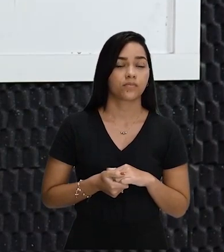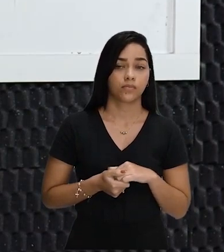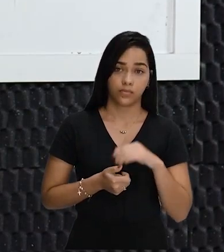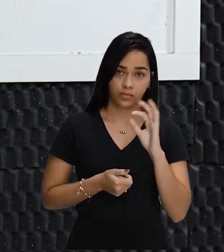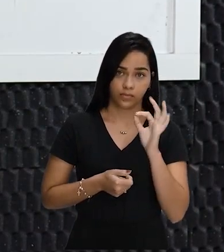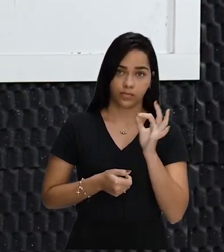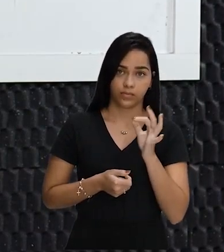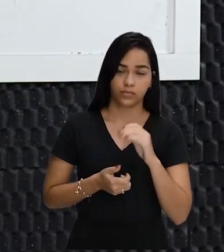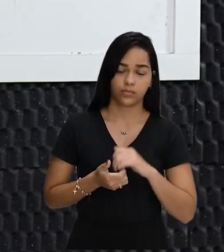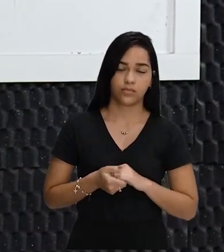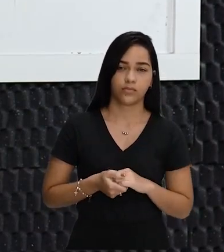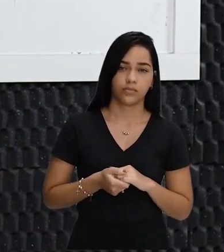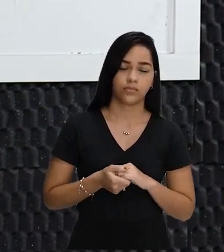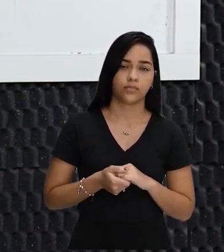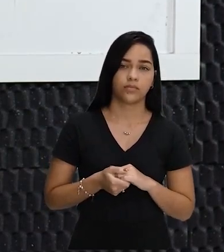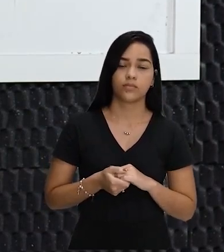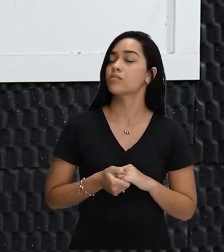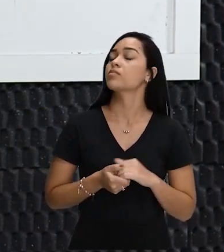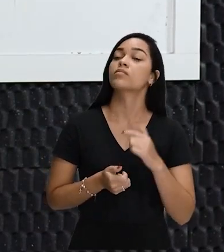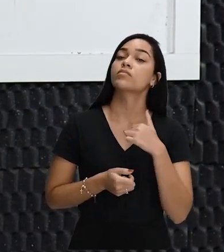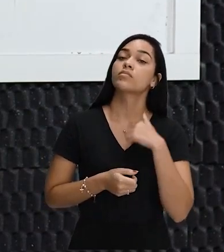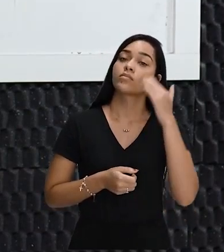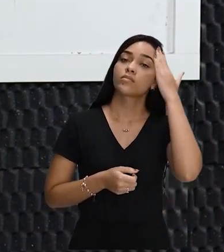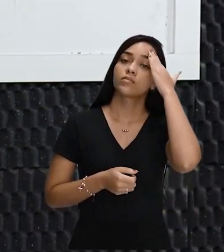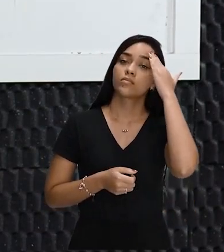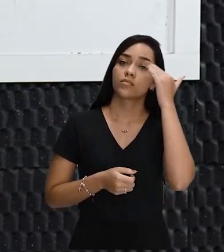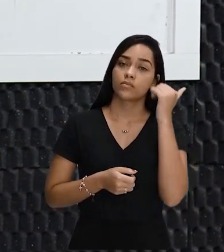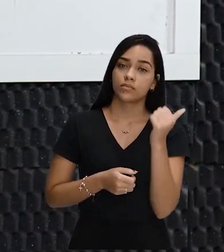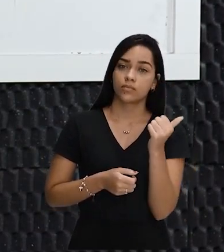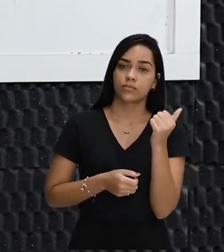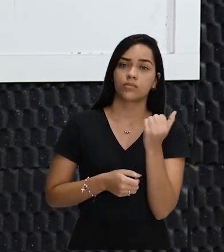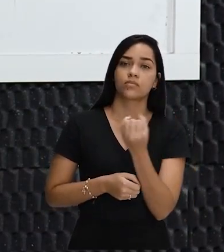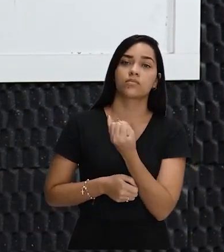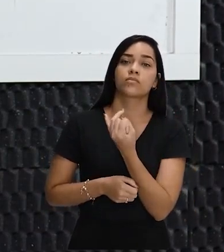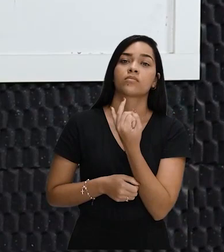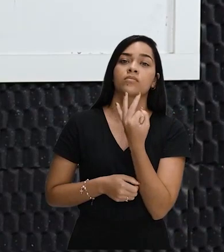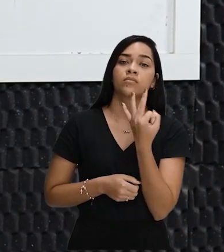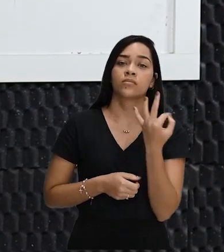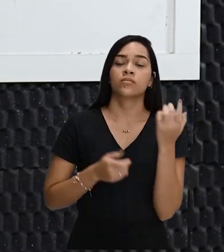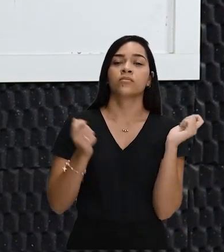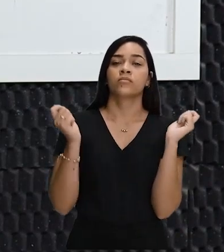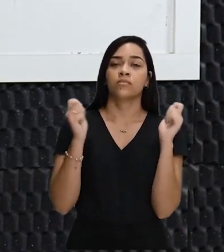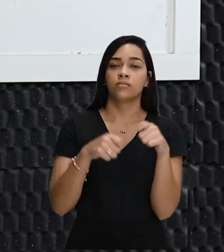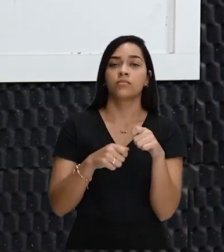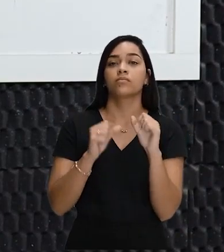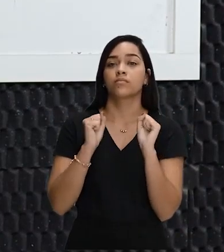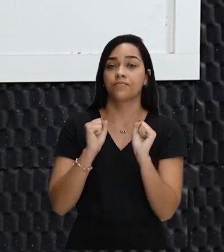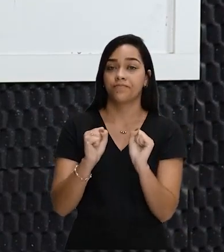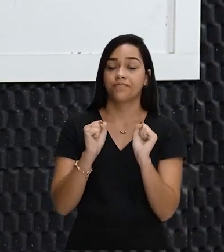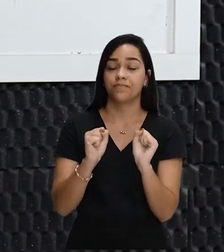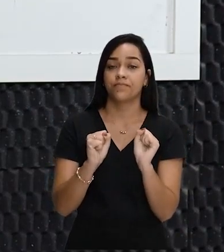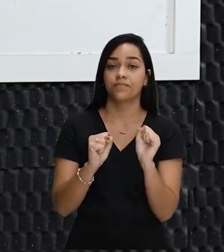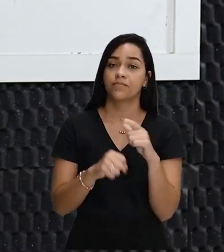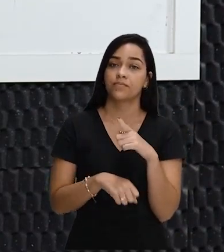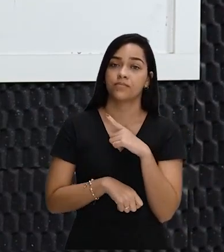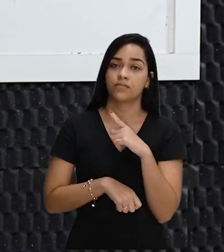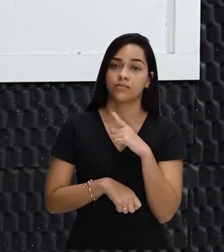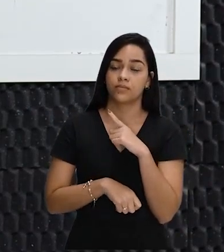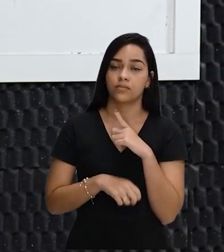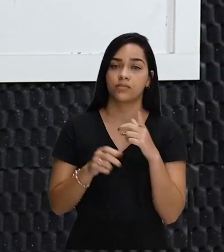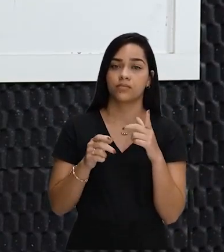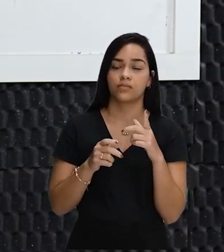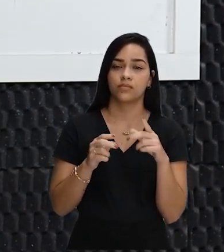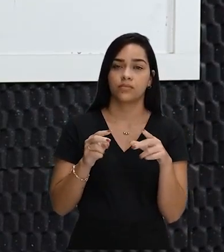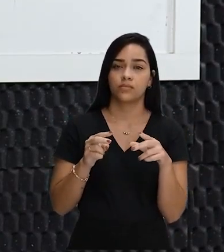Ok dois então para eu saber de quantas maneiras ele pode se servir por